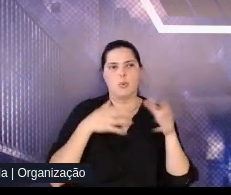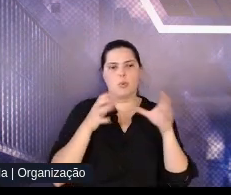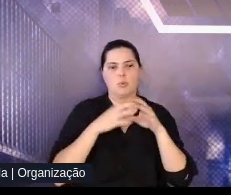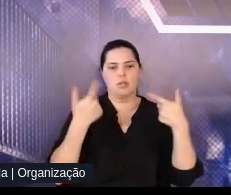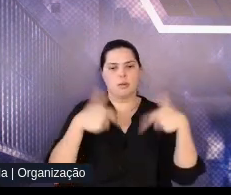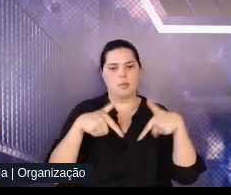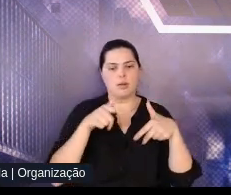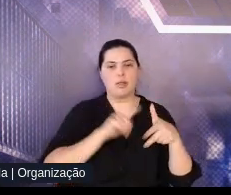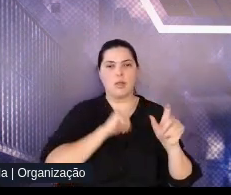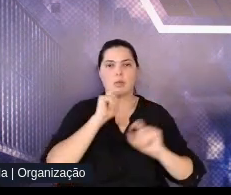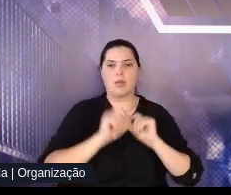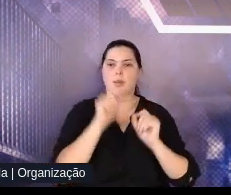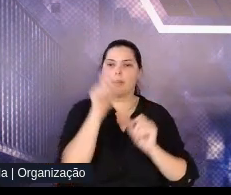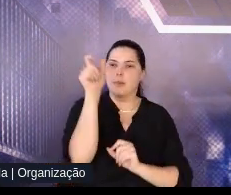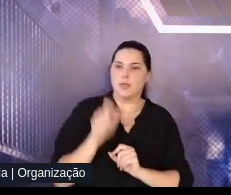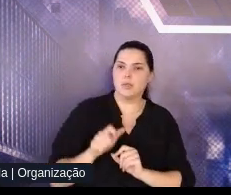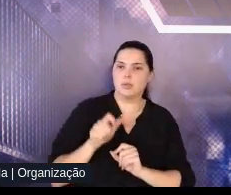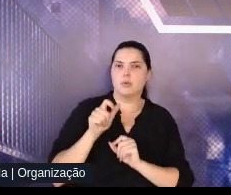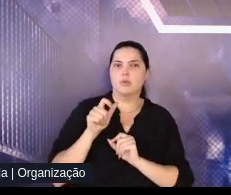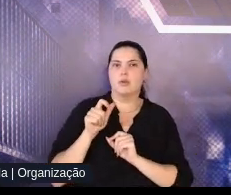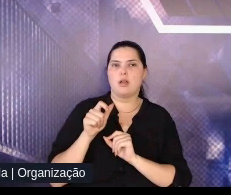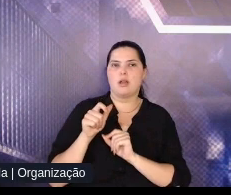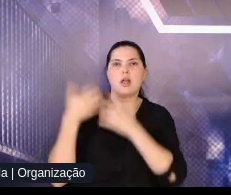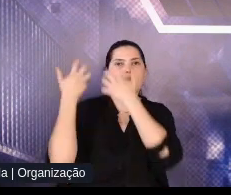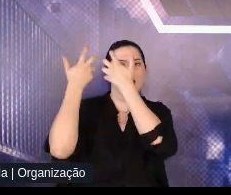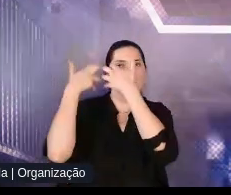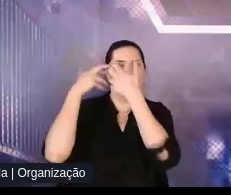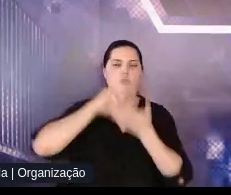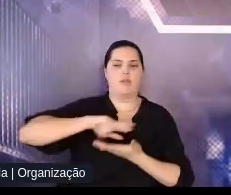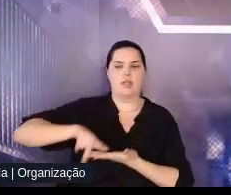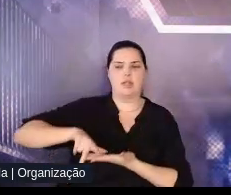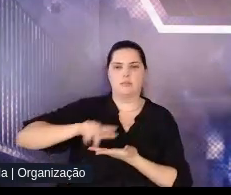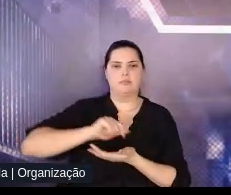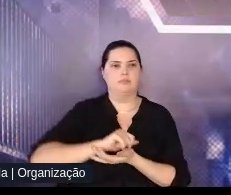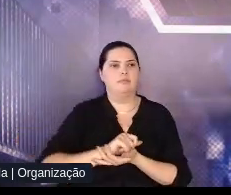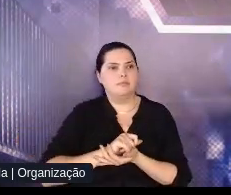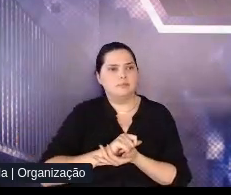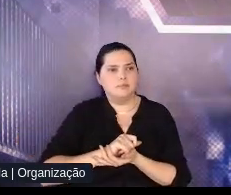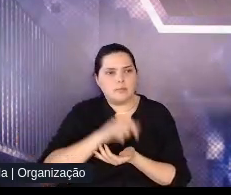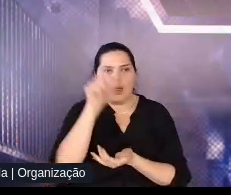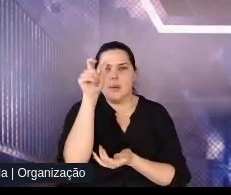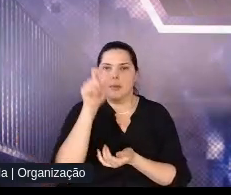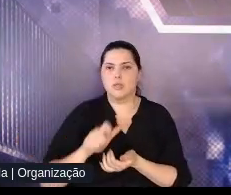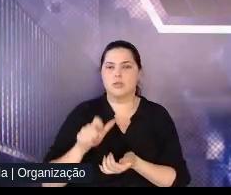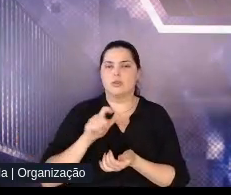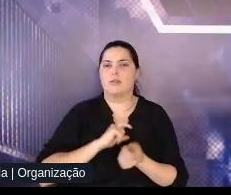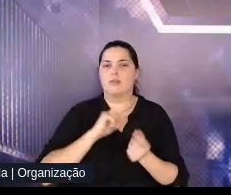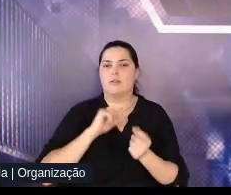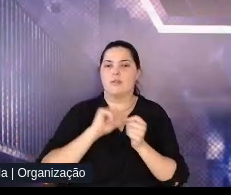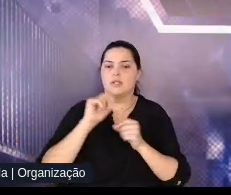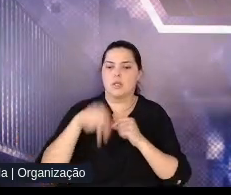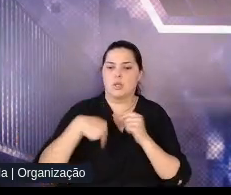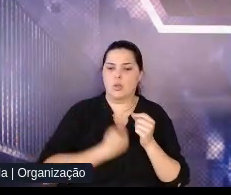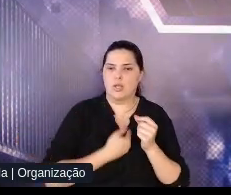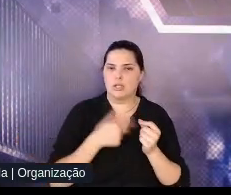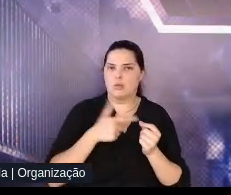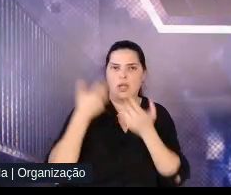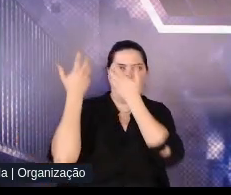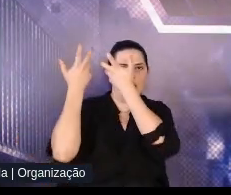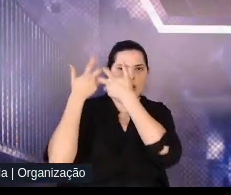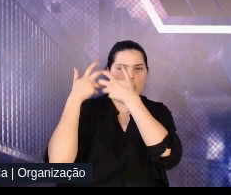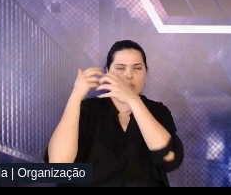equipe, ela tem pessoas neurodiversas. E essas pessoas, elas fazem nós que não somos